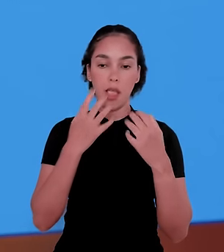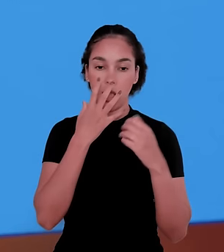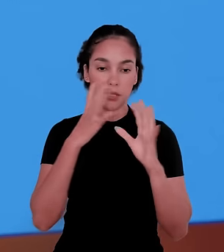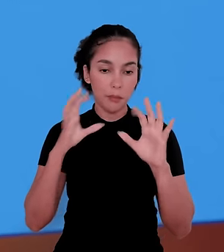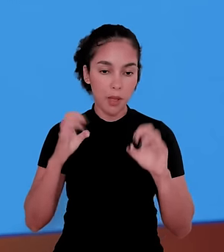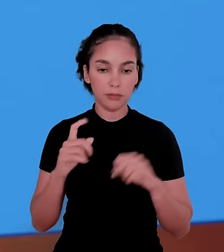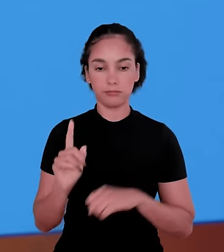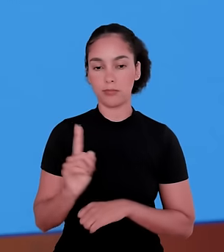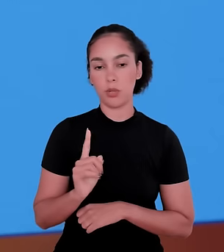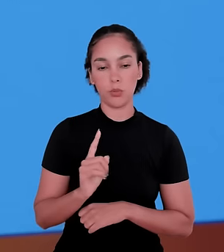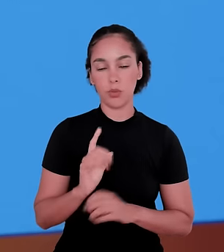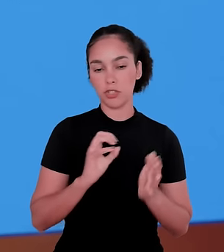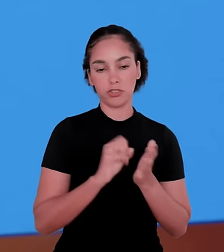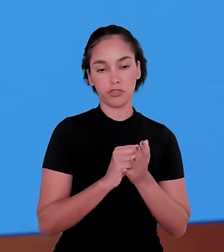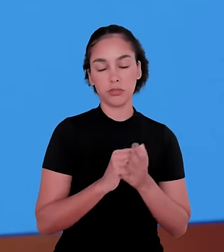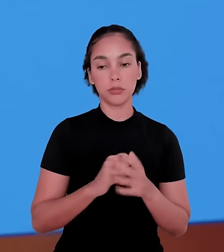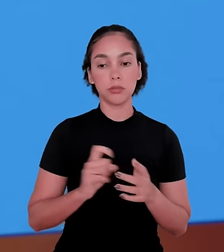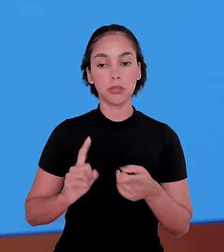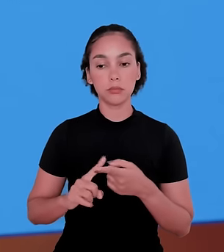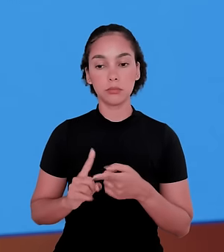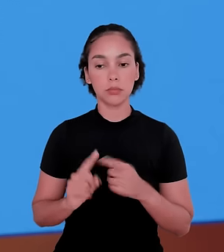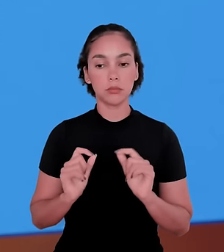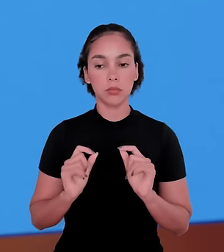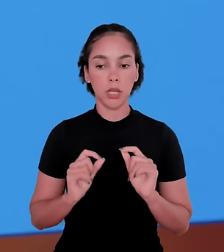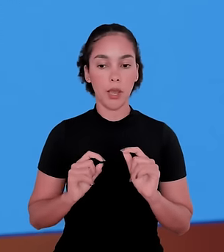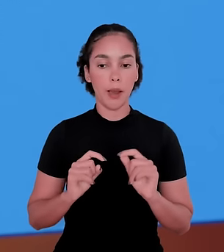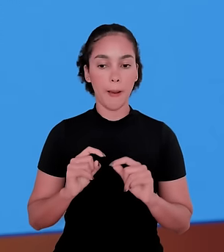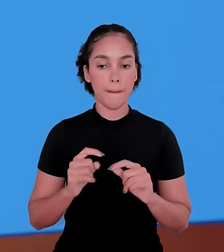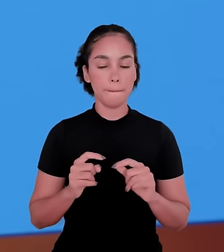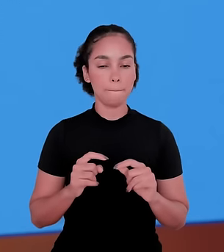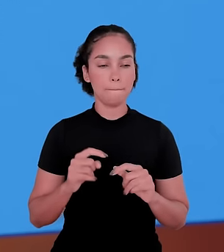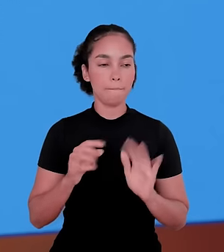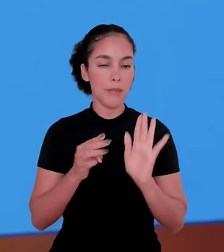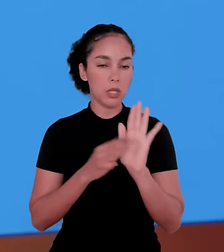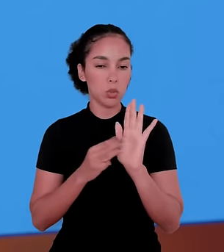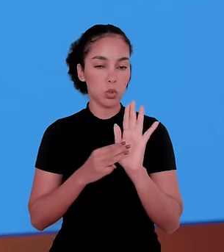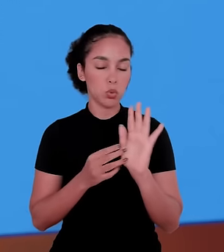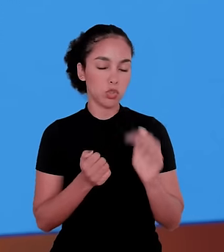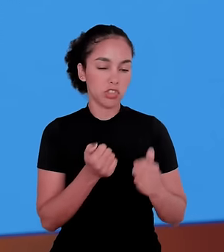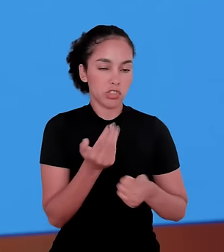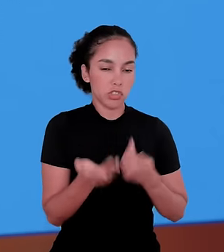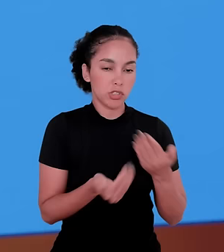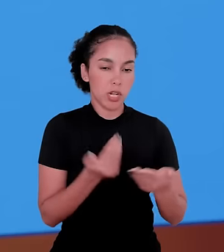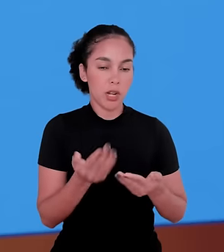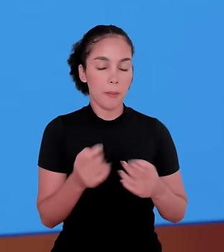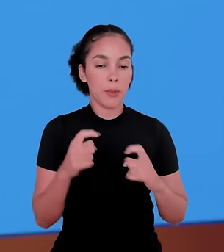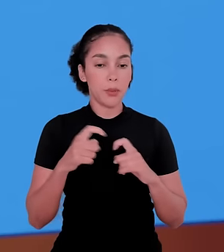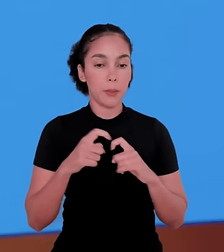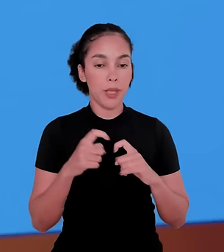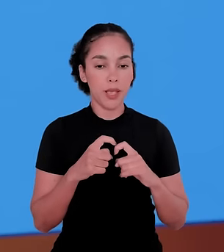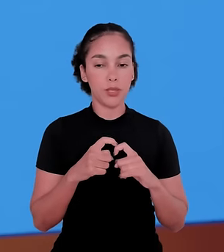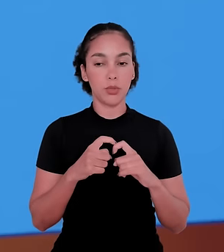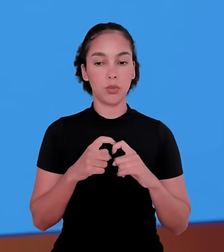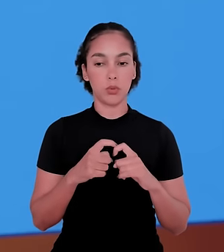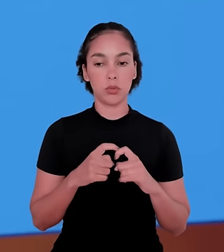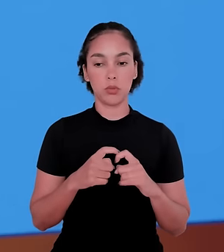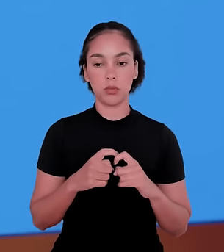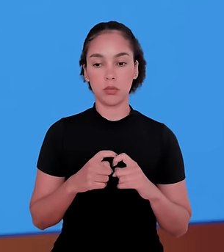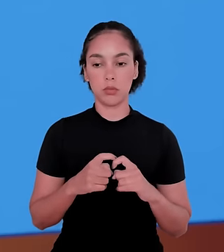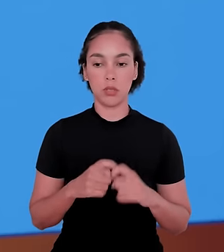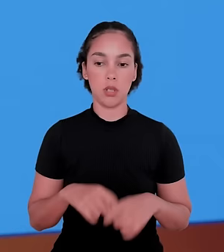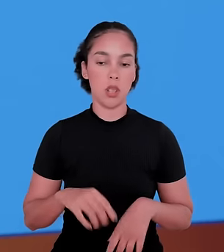tá da mesma forma que a gente chama de métodos terapêuticos ou seja métodos médicos né tratamentos médicos e tudo não são